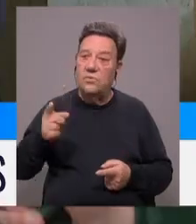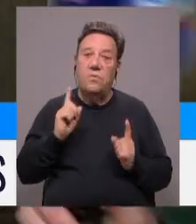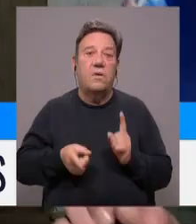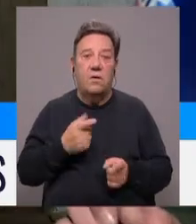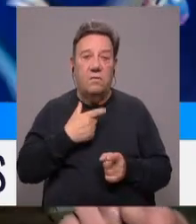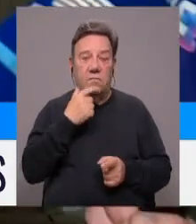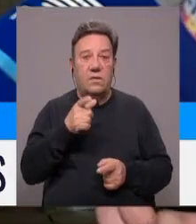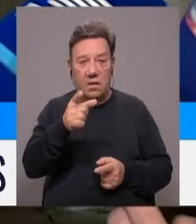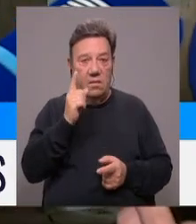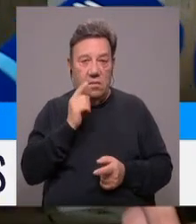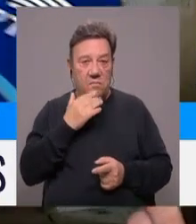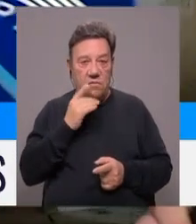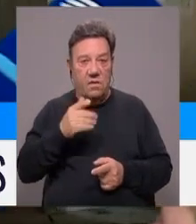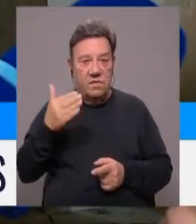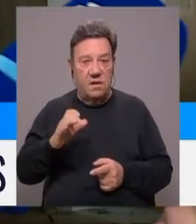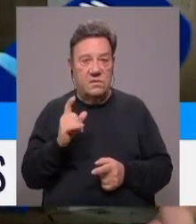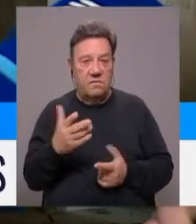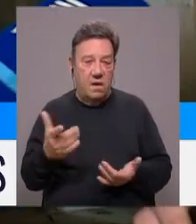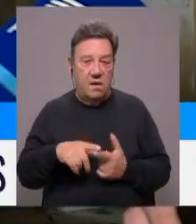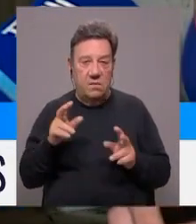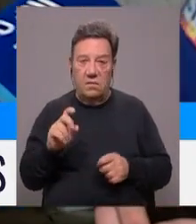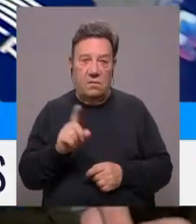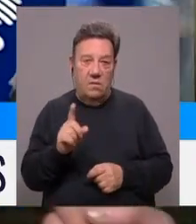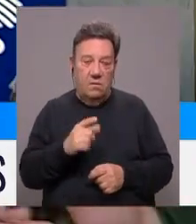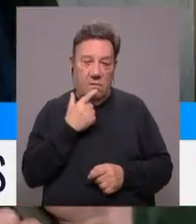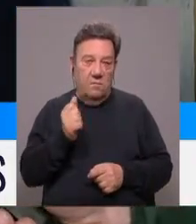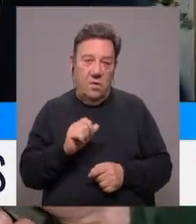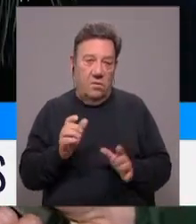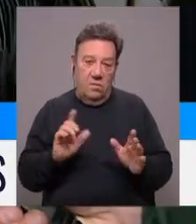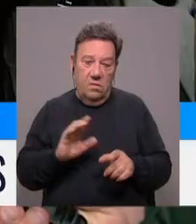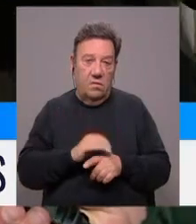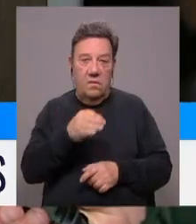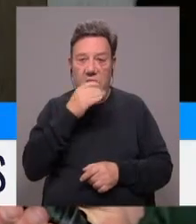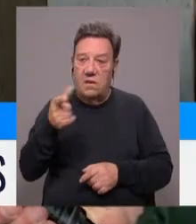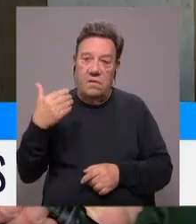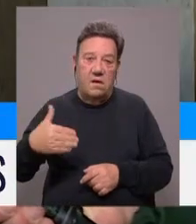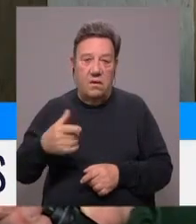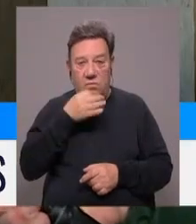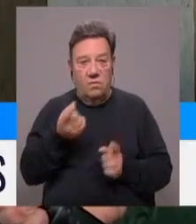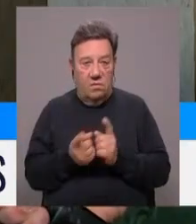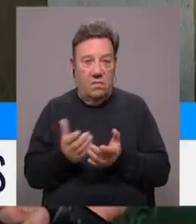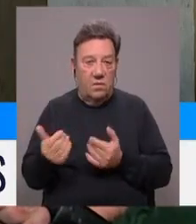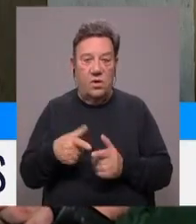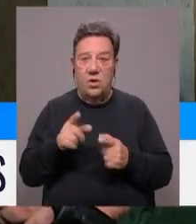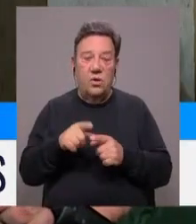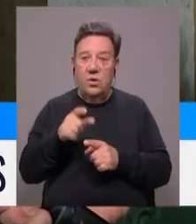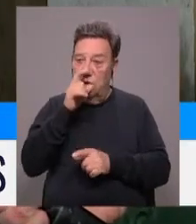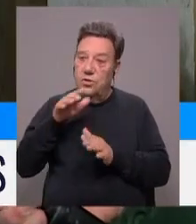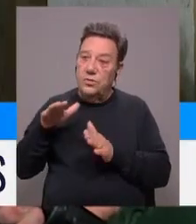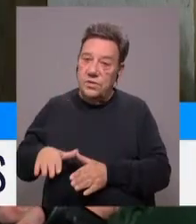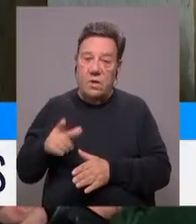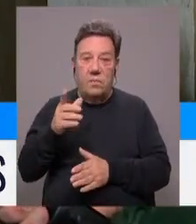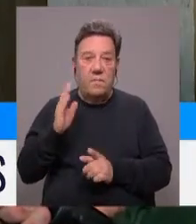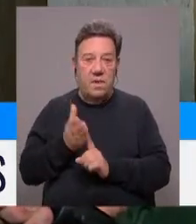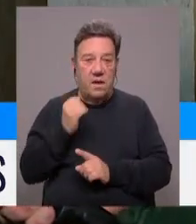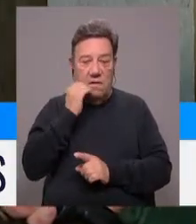proceder. Mas nem preventivamente no direito civil há a questão preventivamente poder suspender. Não, é contraditório. Não é? A suspensão é uma pena, como disse, muito grave, só